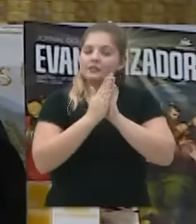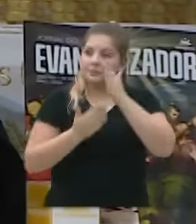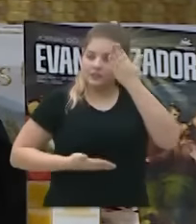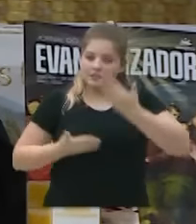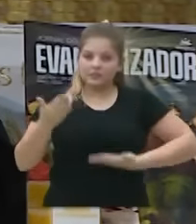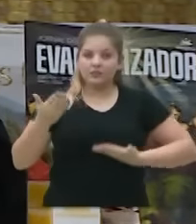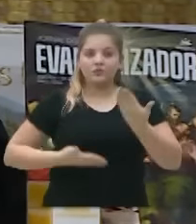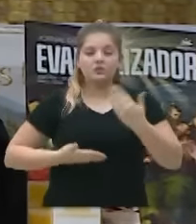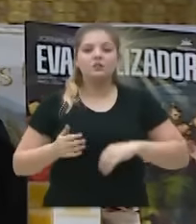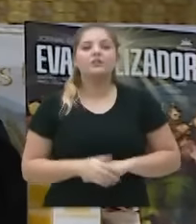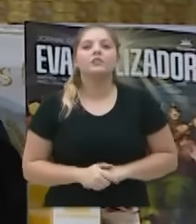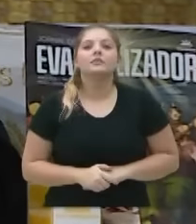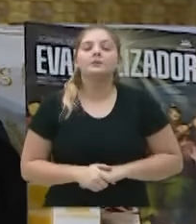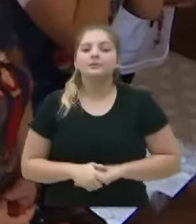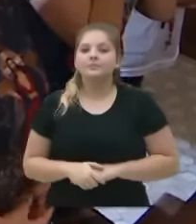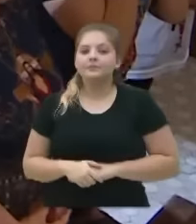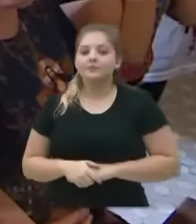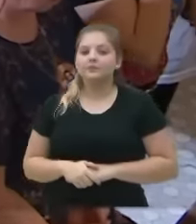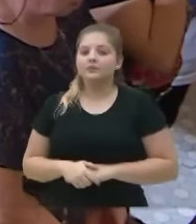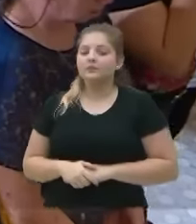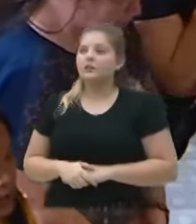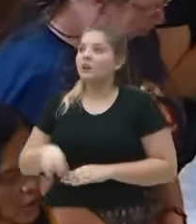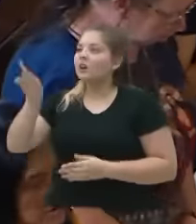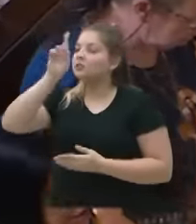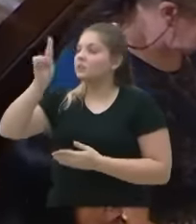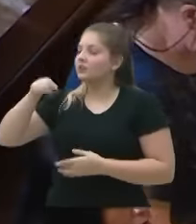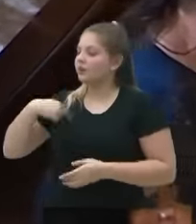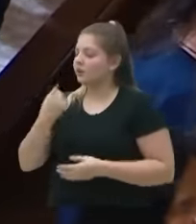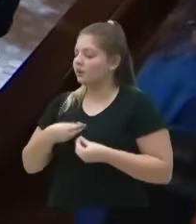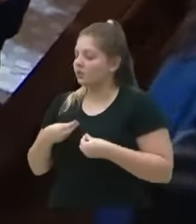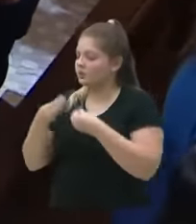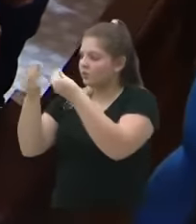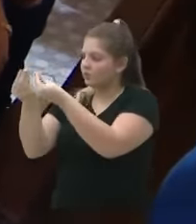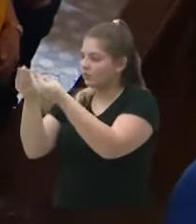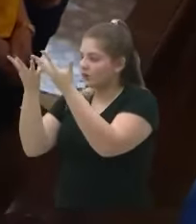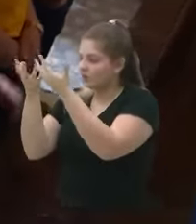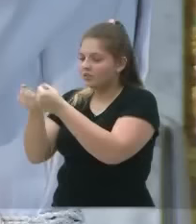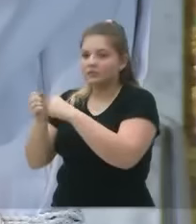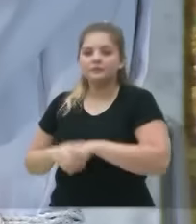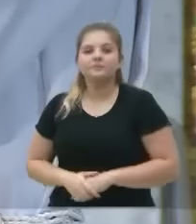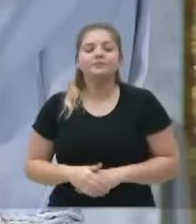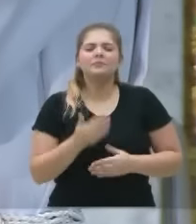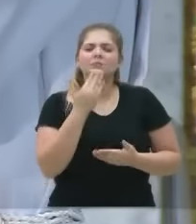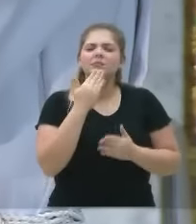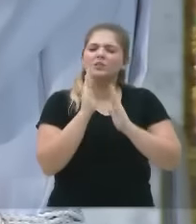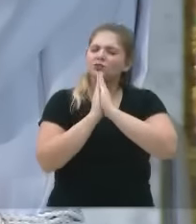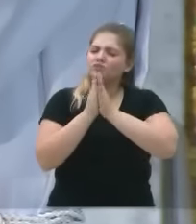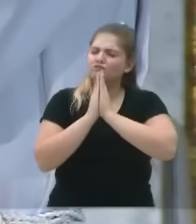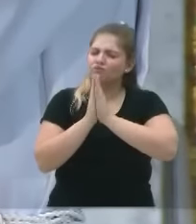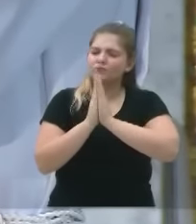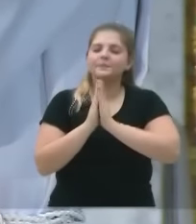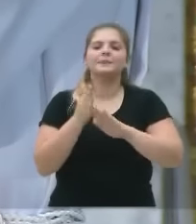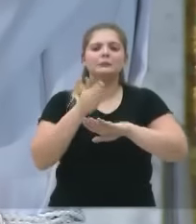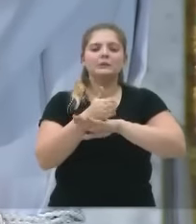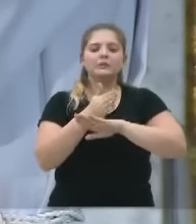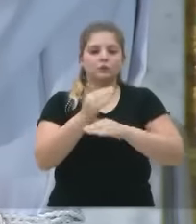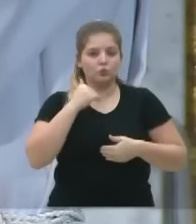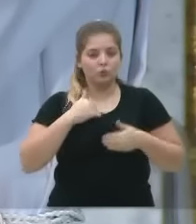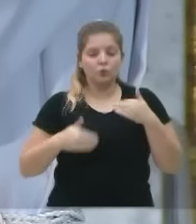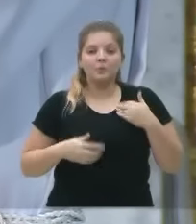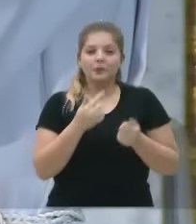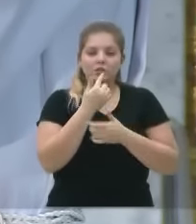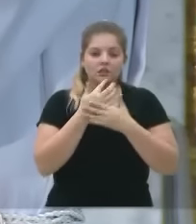vossa presença e vos servir. Aceitai, ó Senhor, a nossa oferta. Suplicantes vos pedimos que, participando